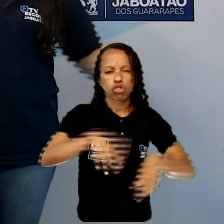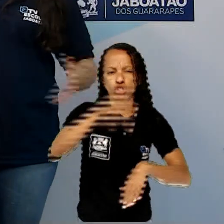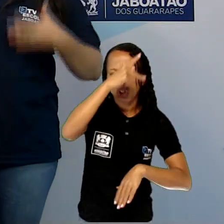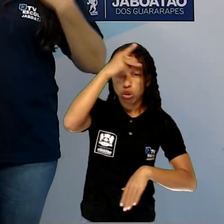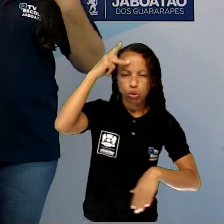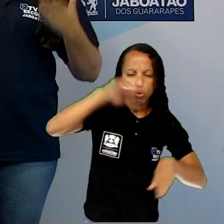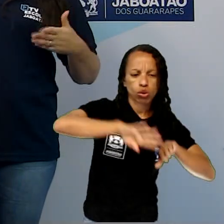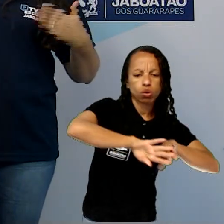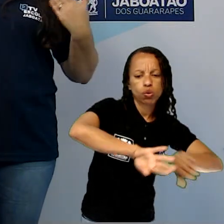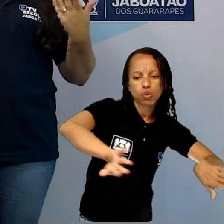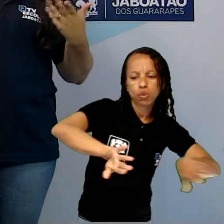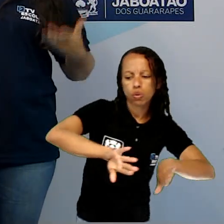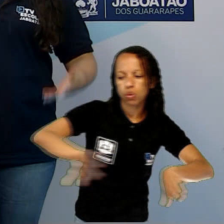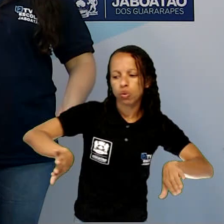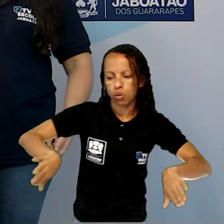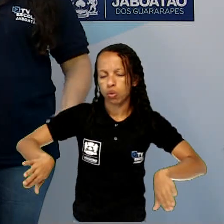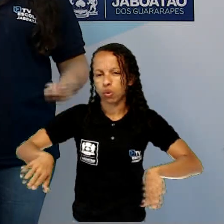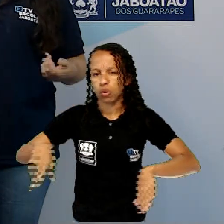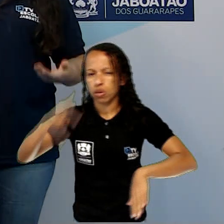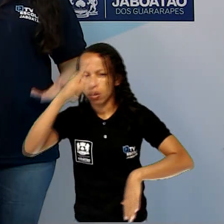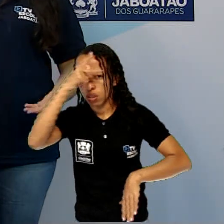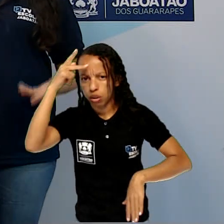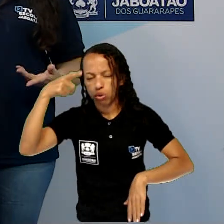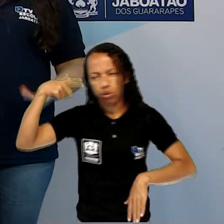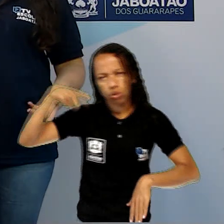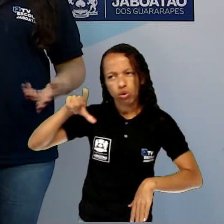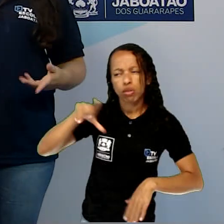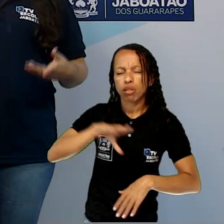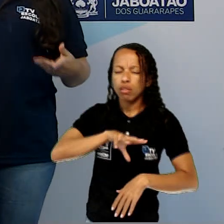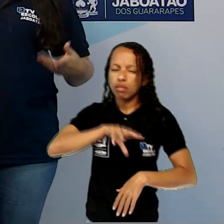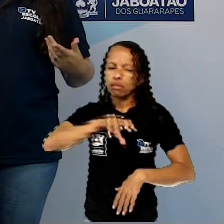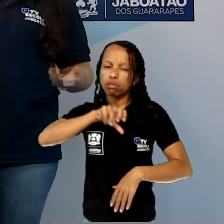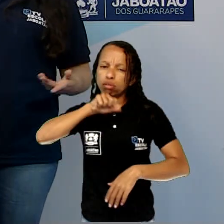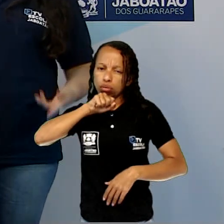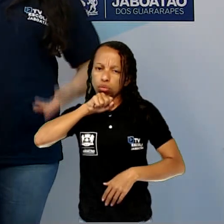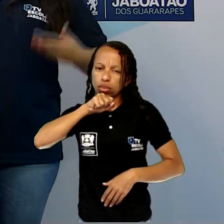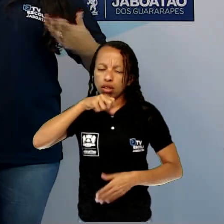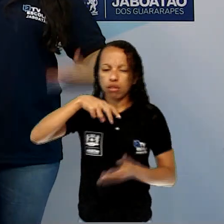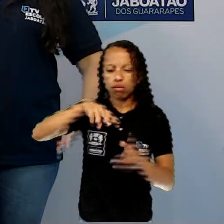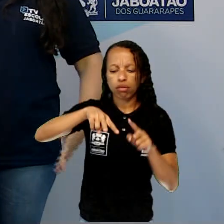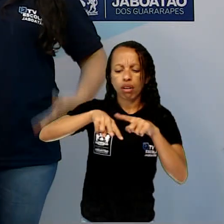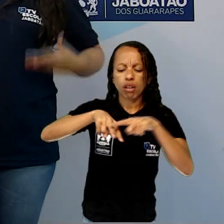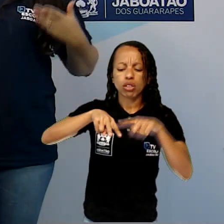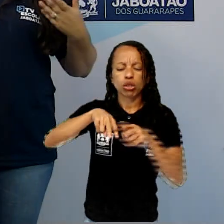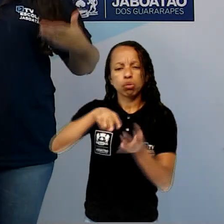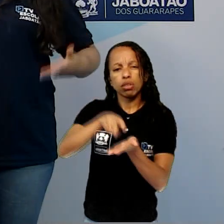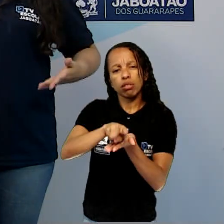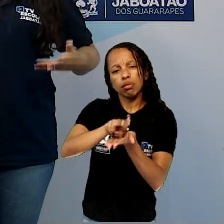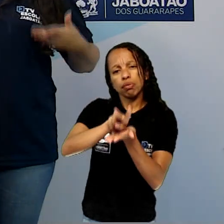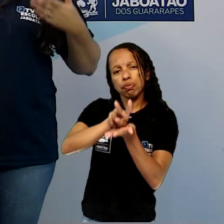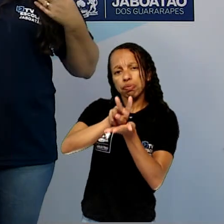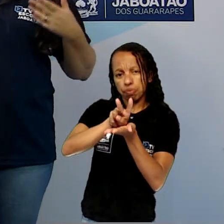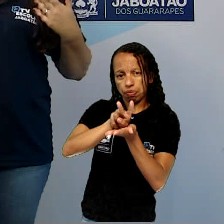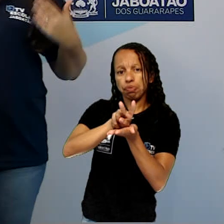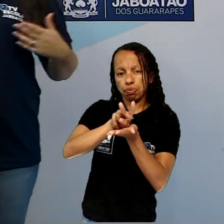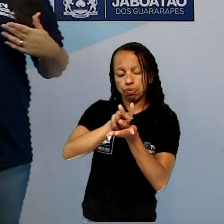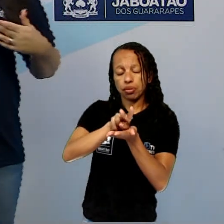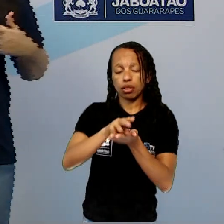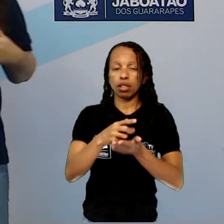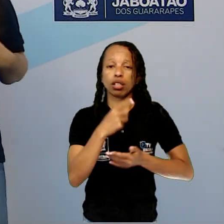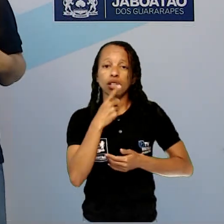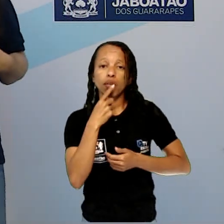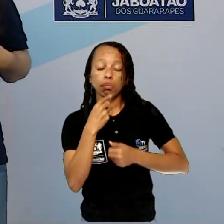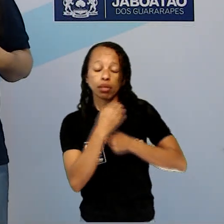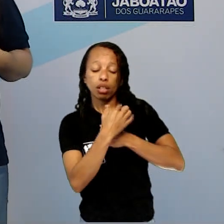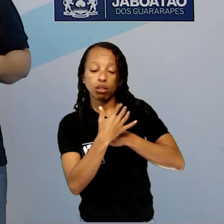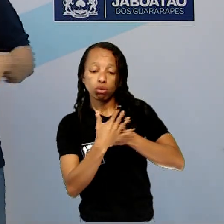pessoa conseguir respirar. Elevam as pernas se não houver nenhuma outra lesão, para que o sangue possa correr para